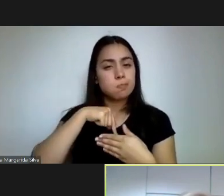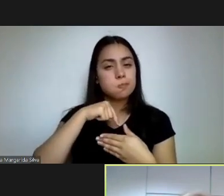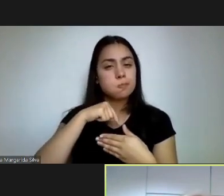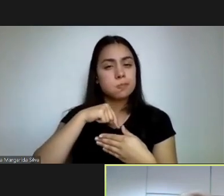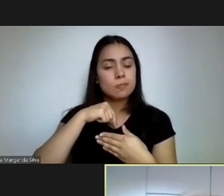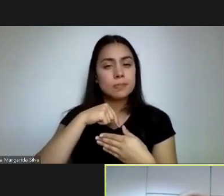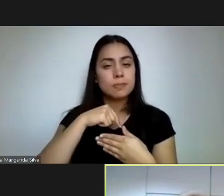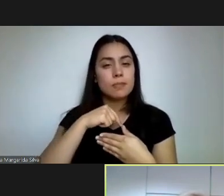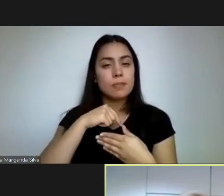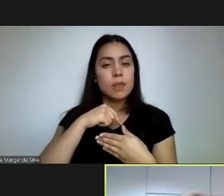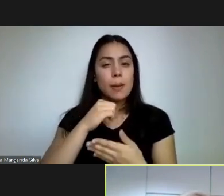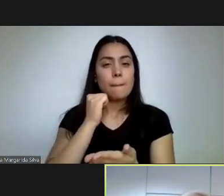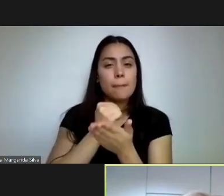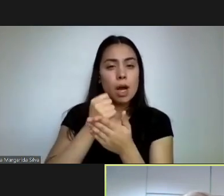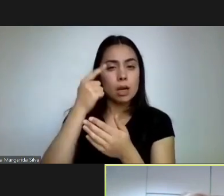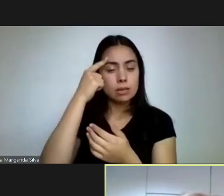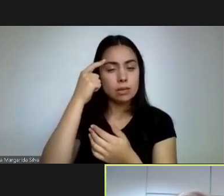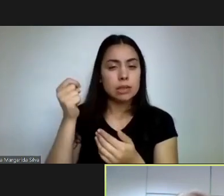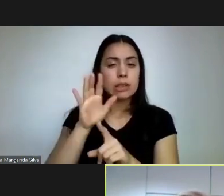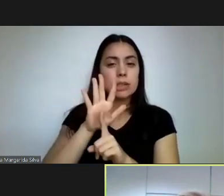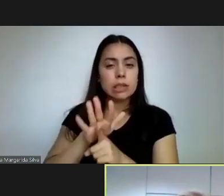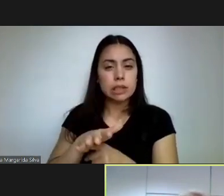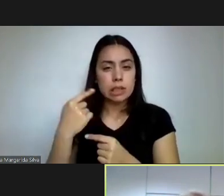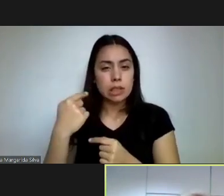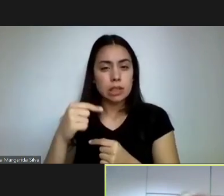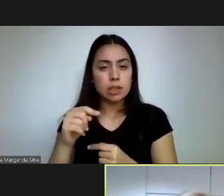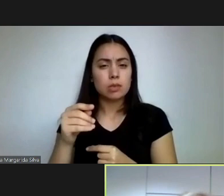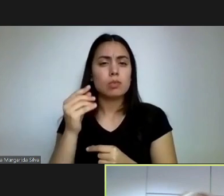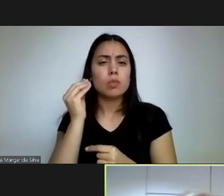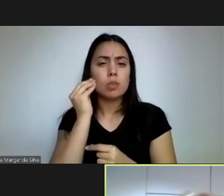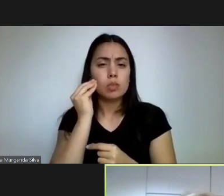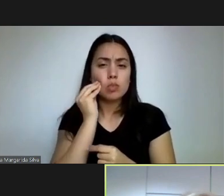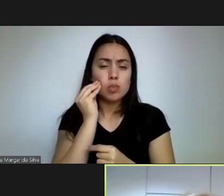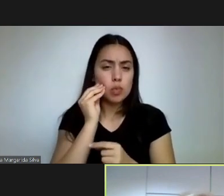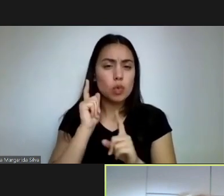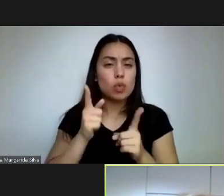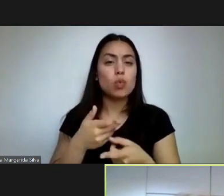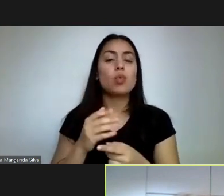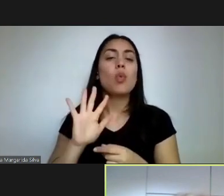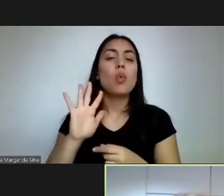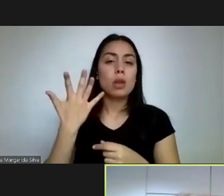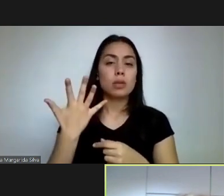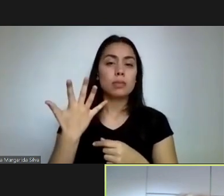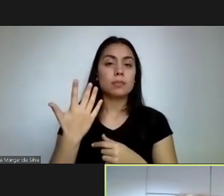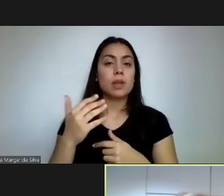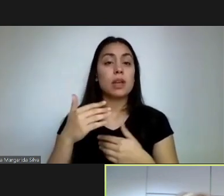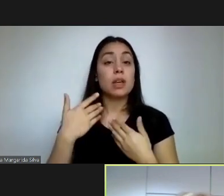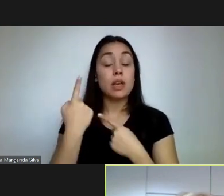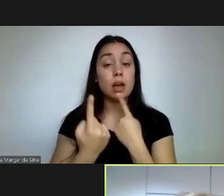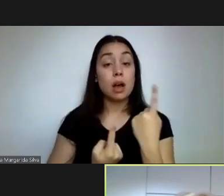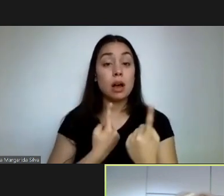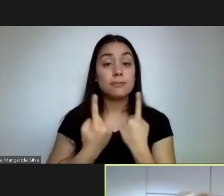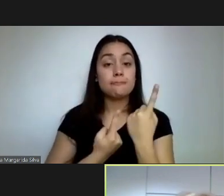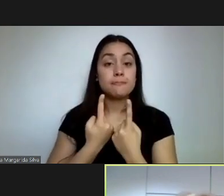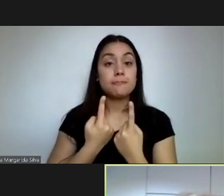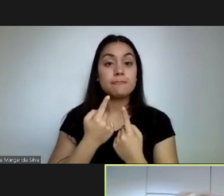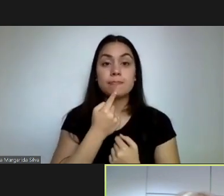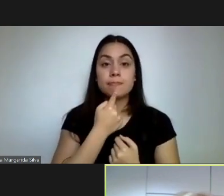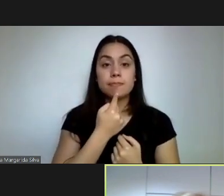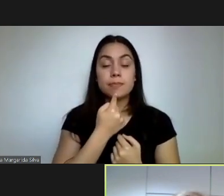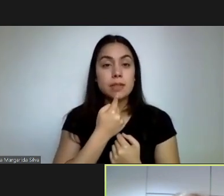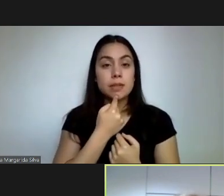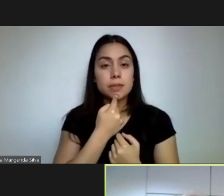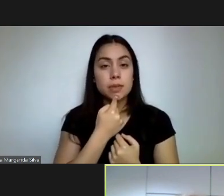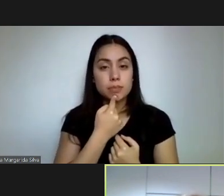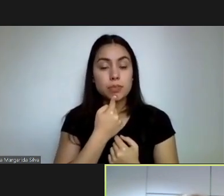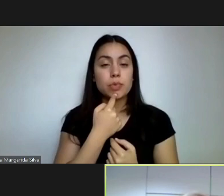nos habituamos a pensar que afinal o mundo não é assim e às vezes damos por nós como, isto é dado como adquirido